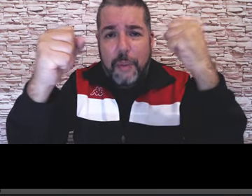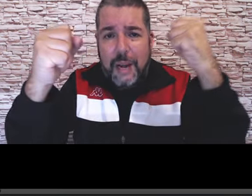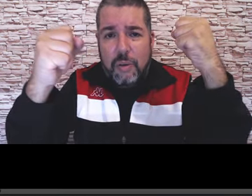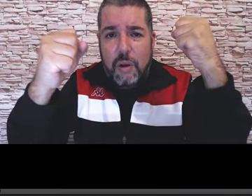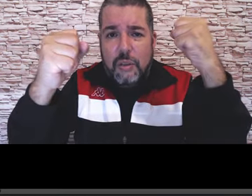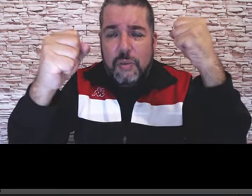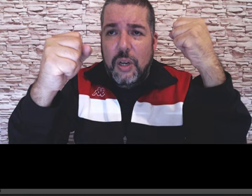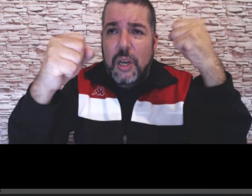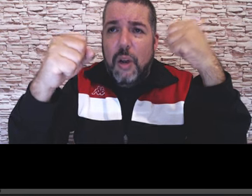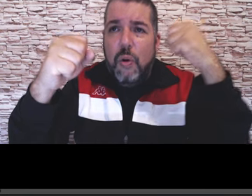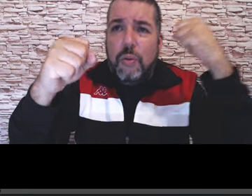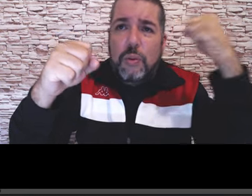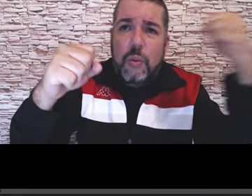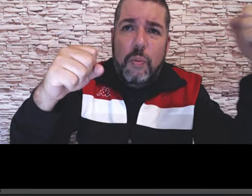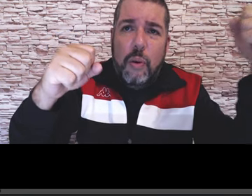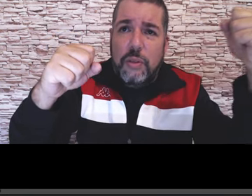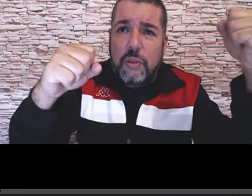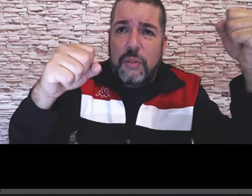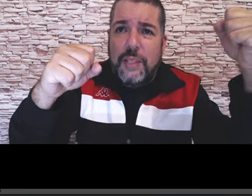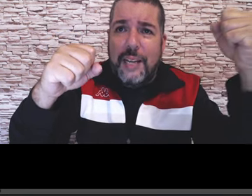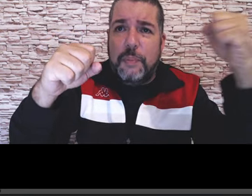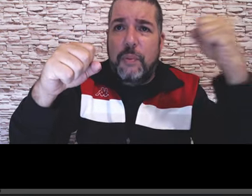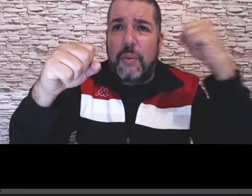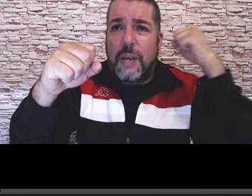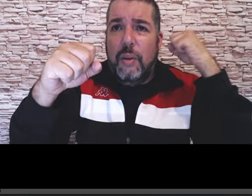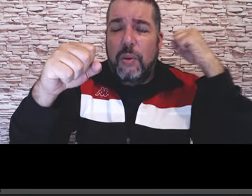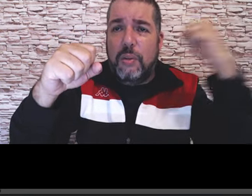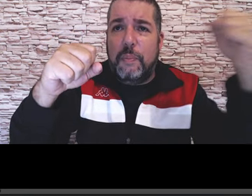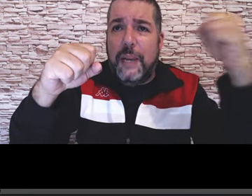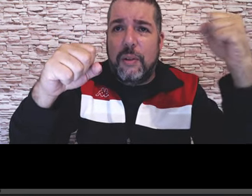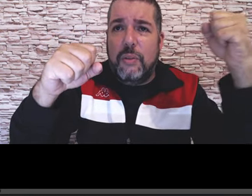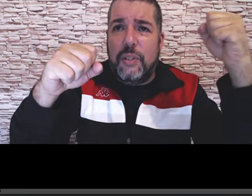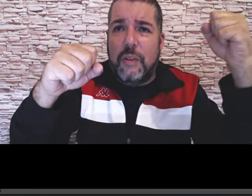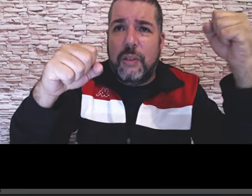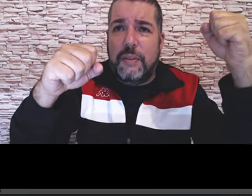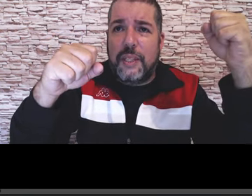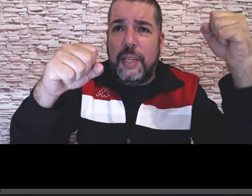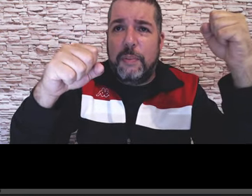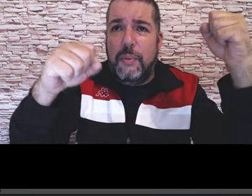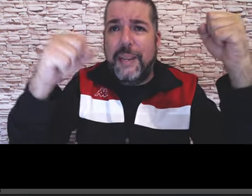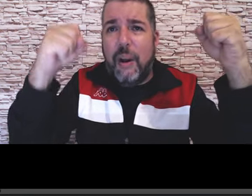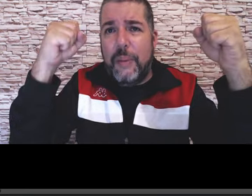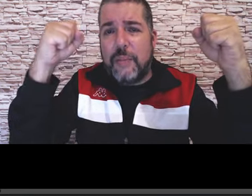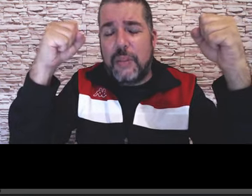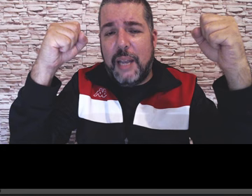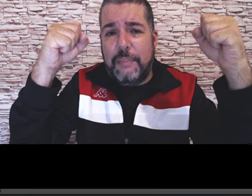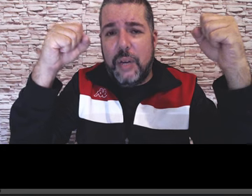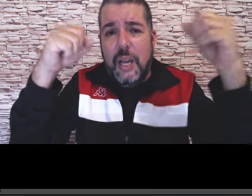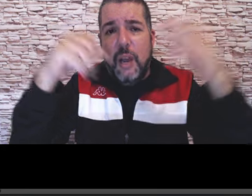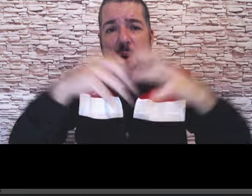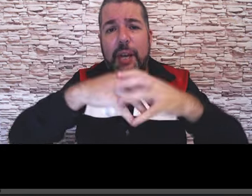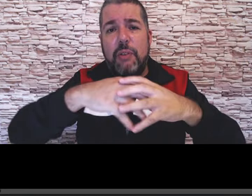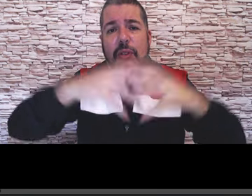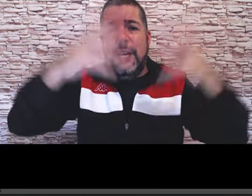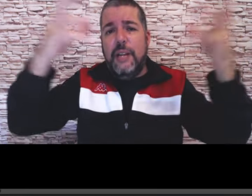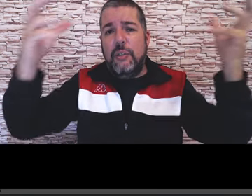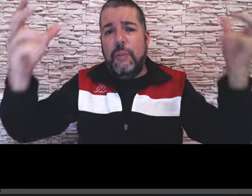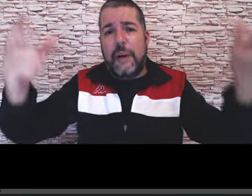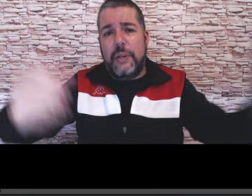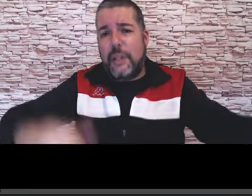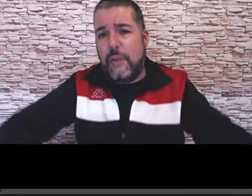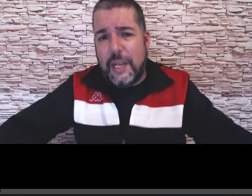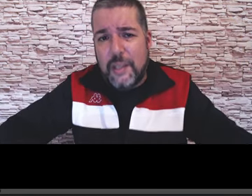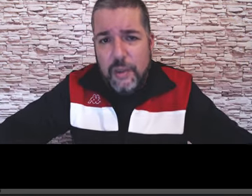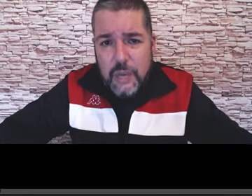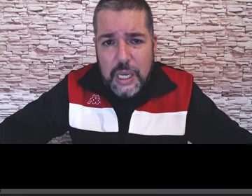percebe o paradoxo? Eu construo um monte de universidade pública, eu luto pela inclusão na universidade pública e, ao mesmo tempo, eu crio os grandes